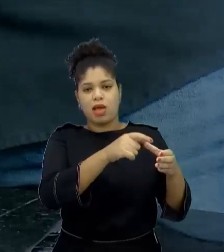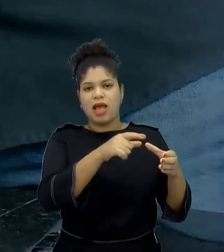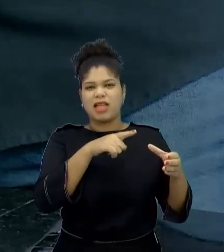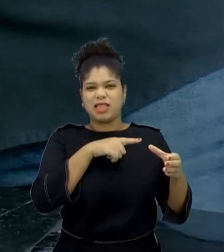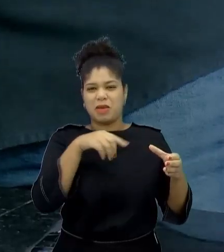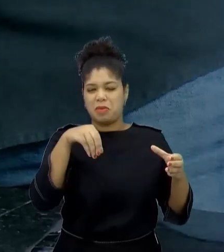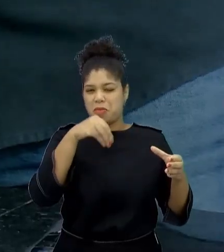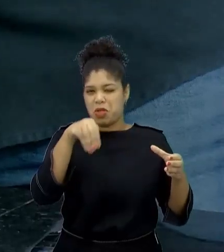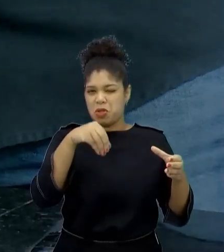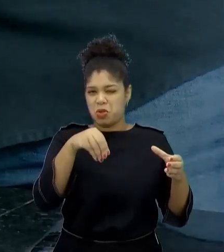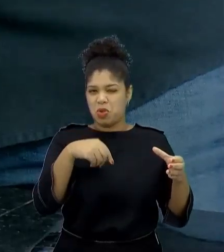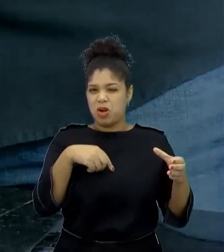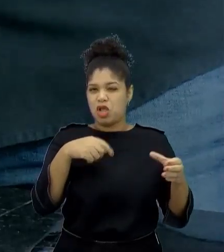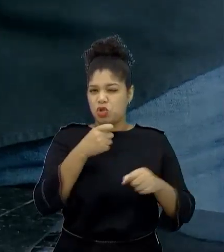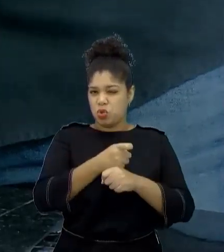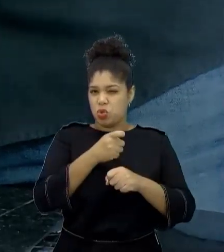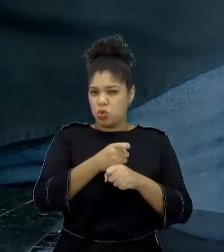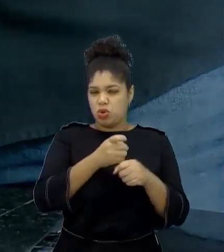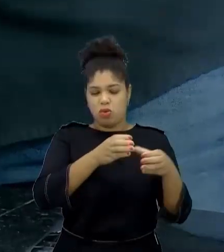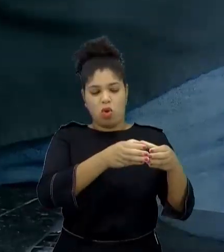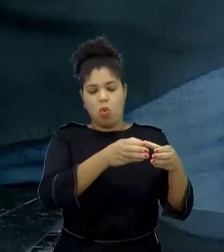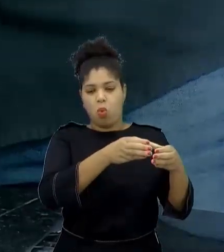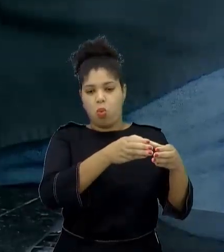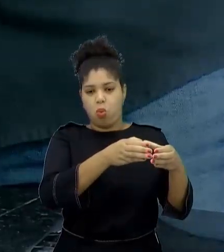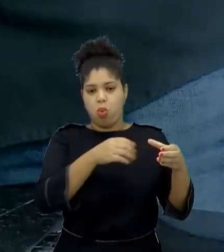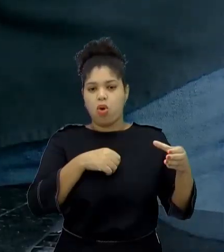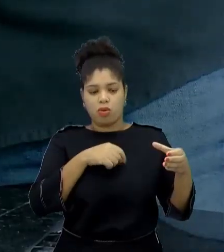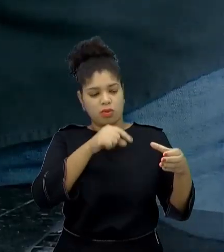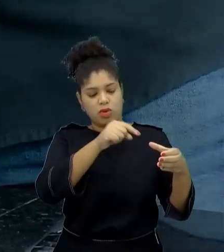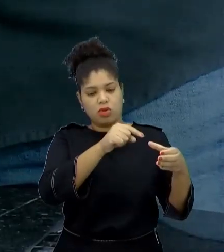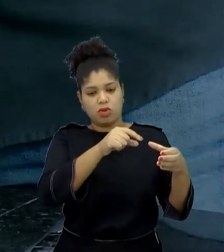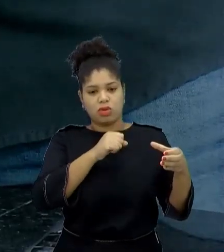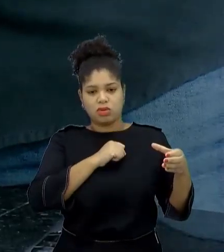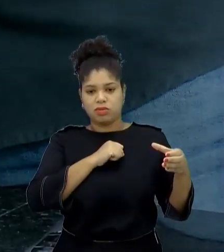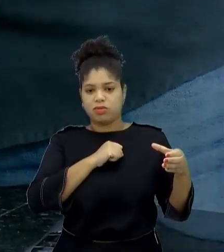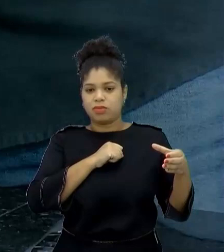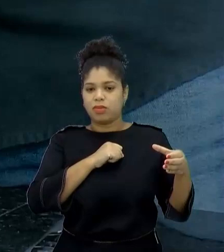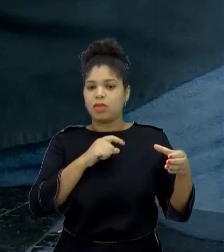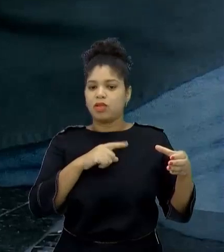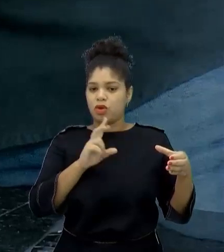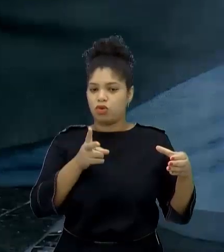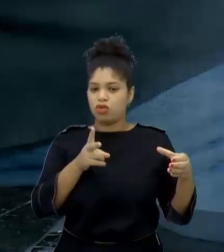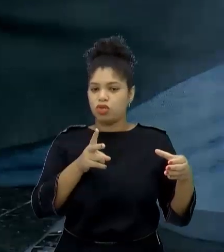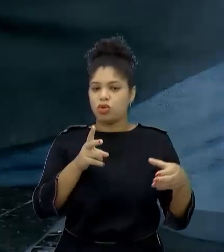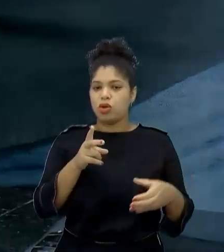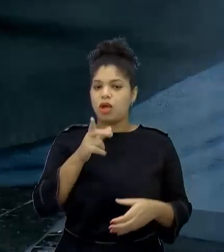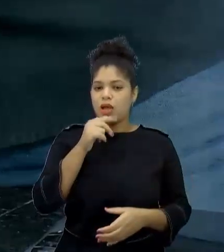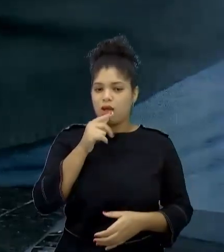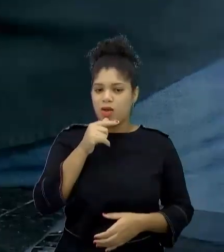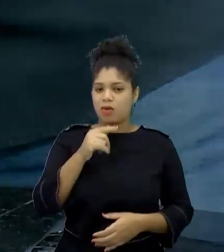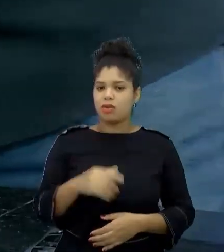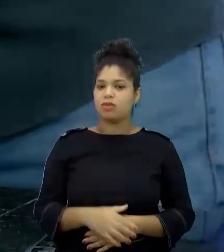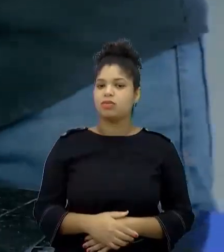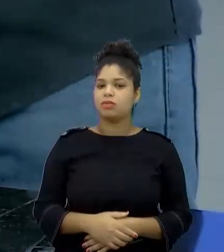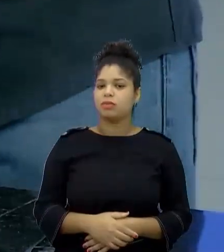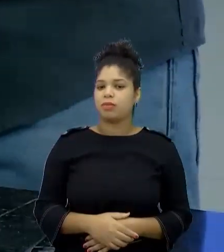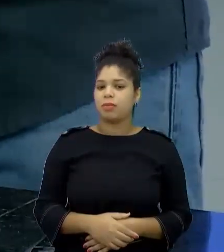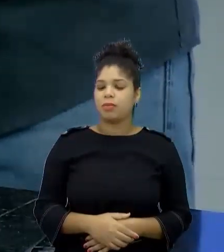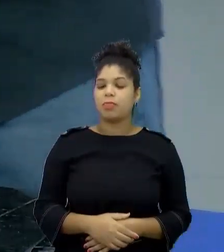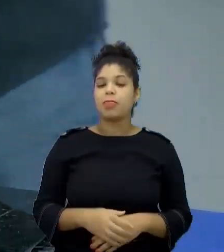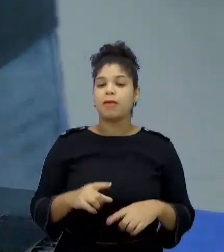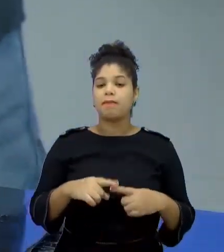terra, areia, pedra e água, que está úmida ainda e está retida, olha só, nessa parte aqui, ó, a gente tem